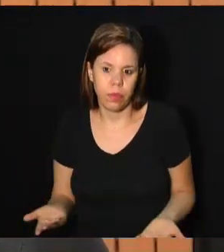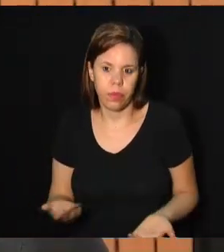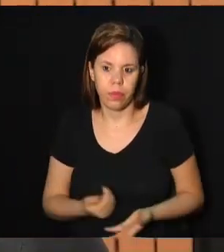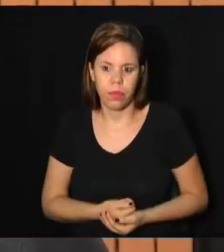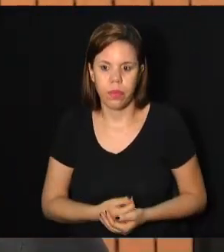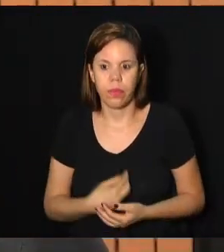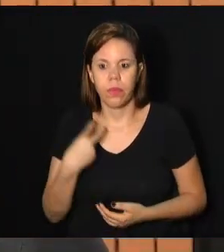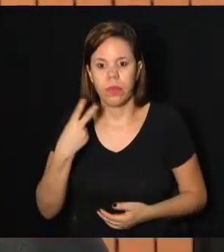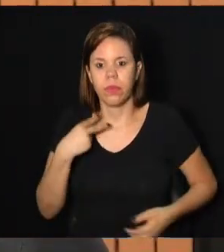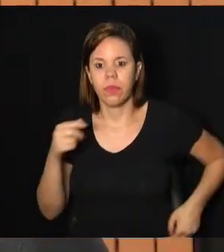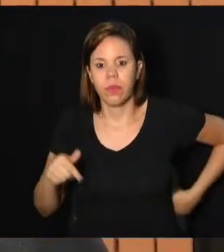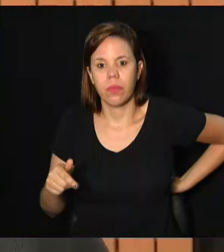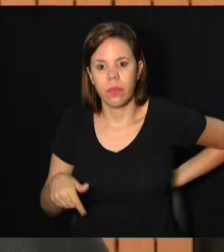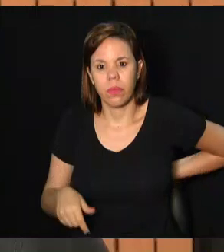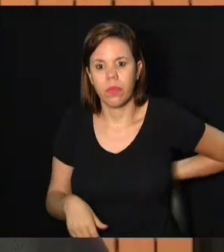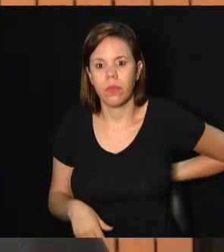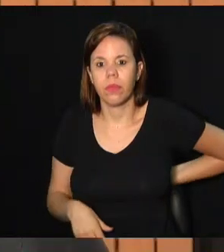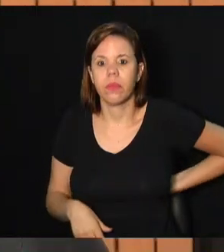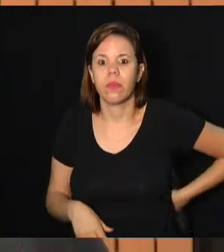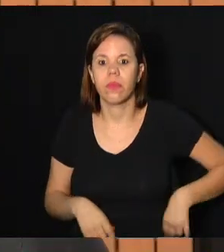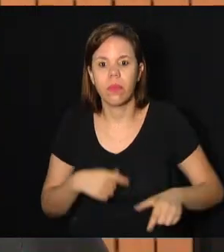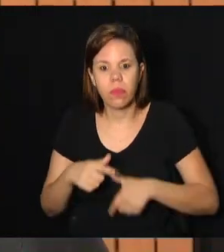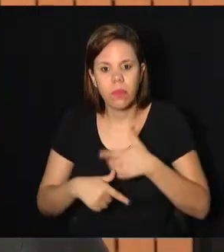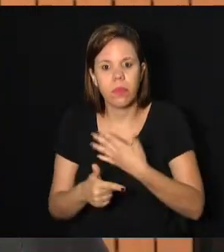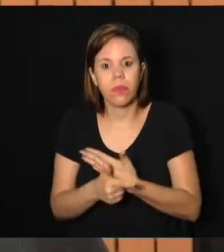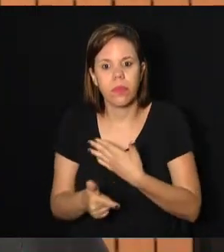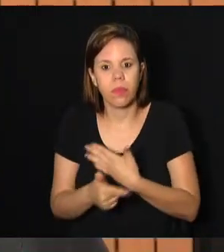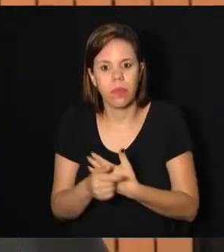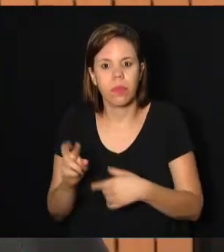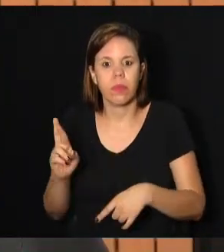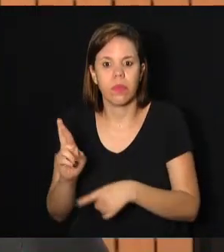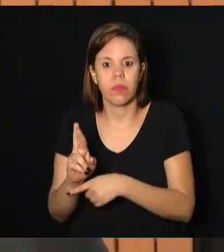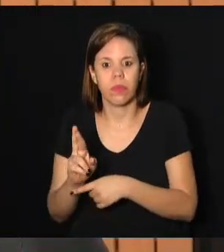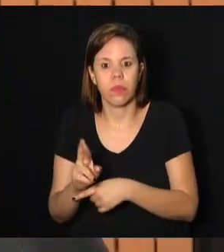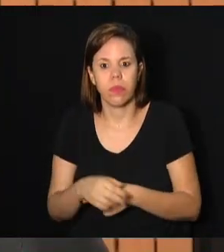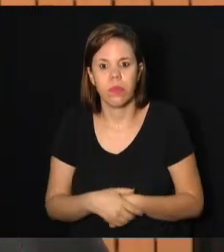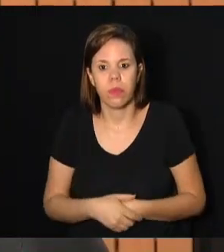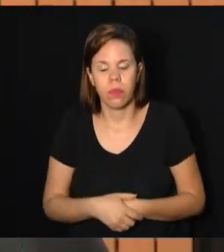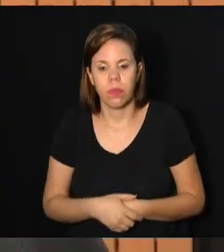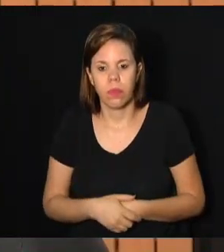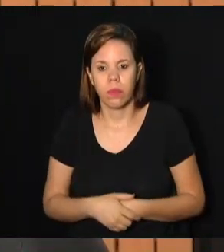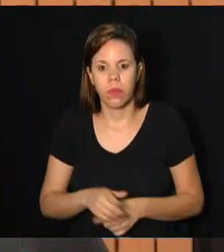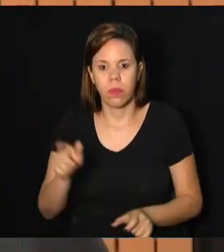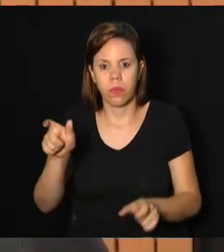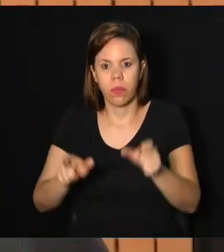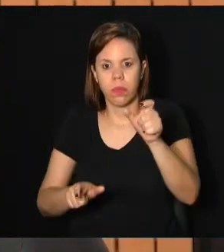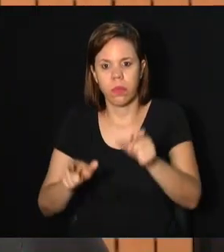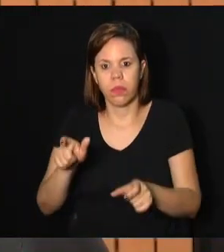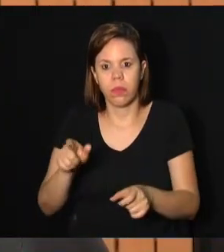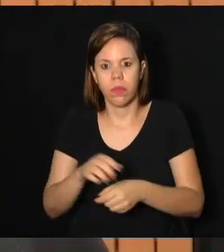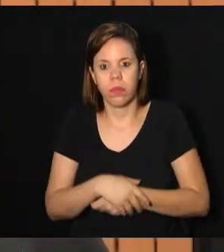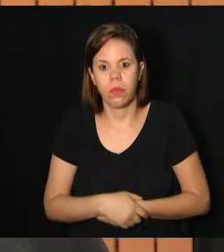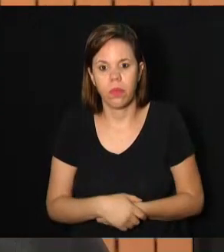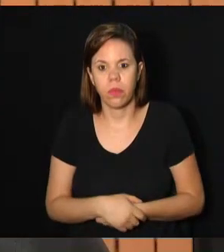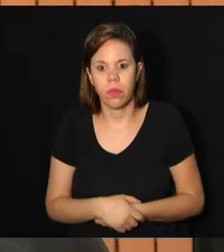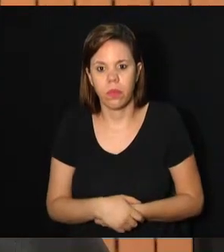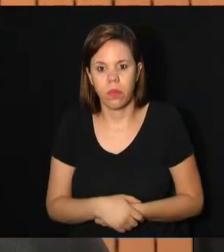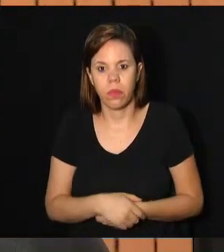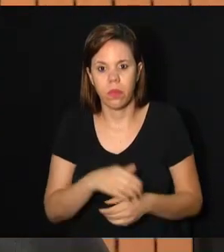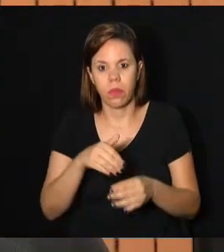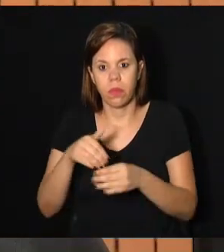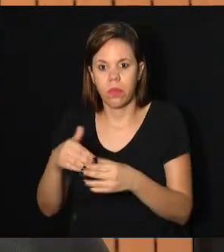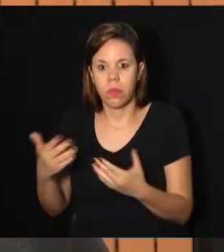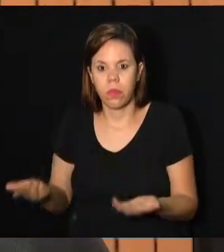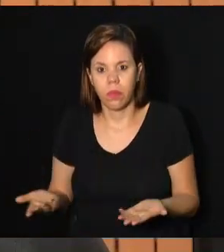os vereadores aqui que exercem esse papel de representantes do povo, de representantes de um